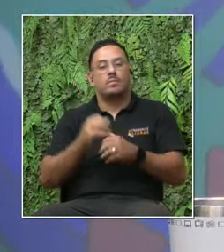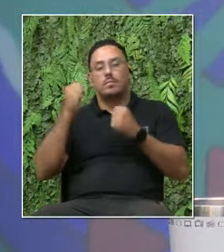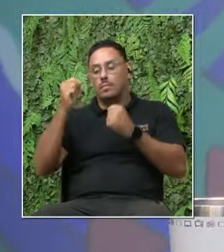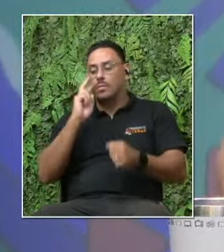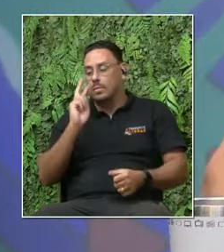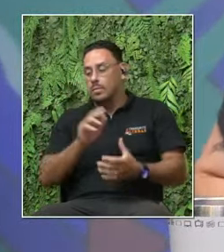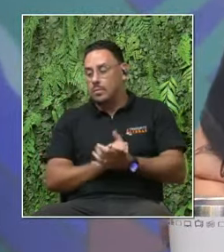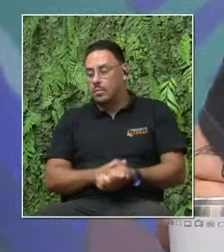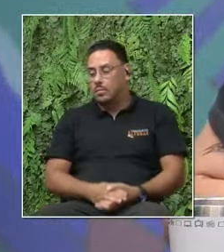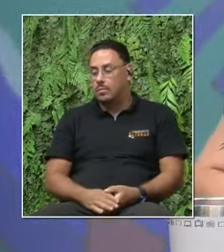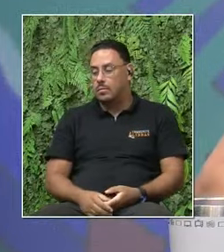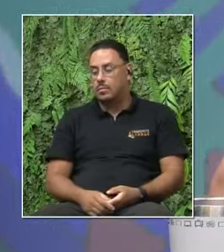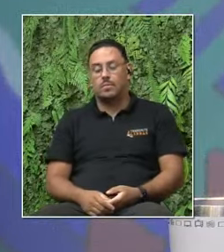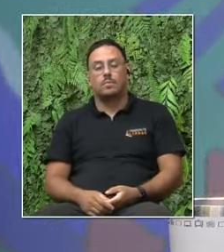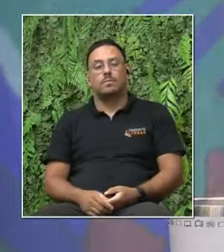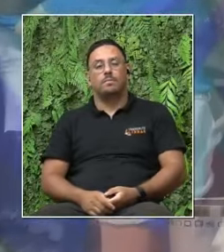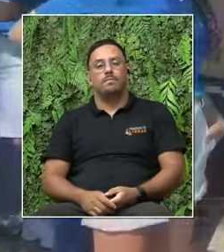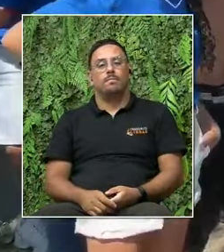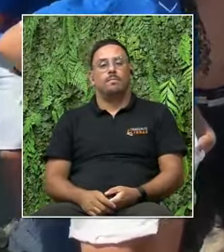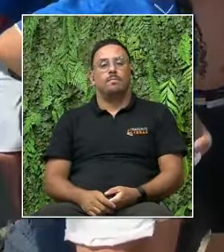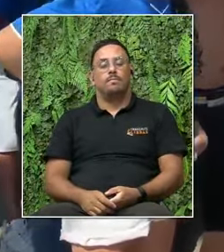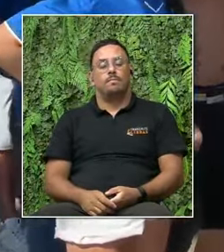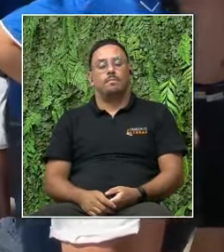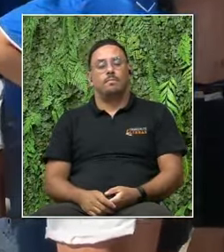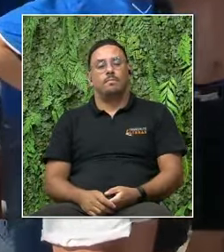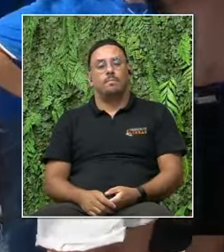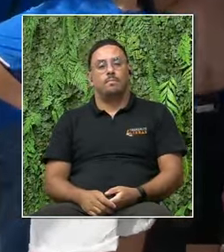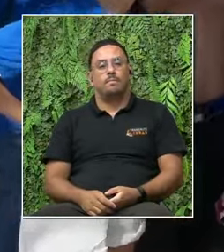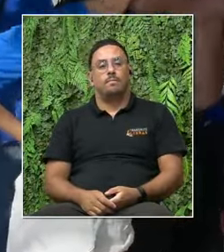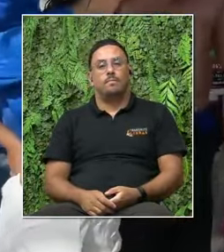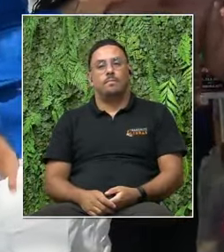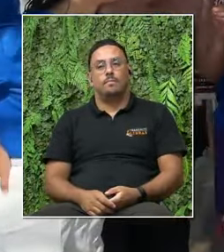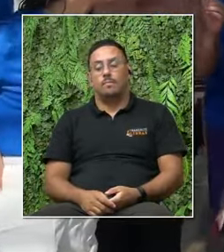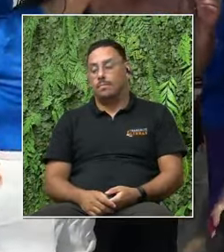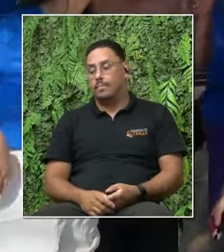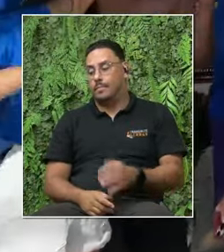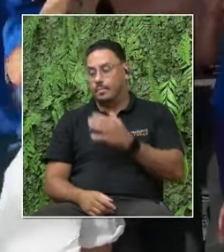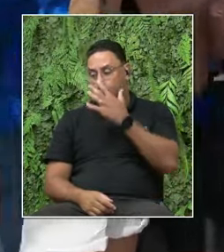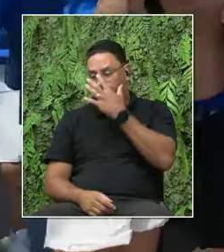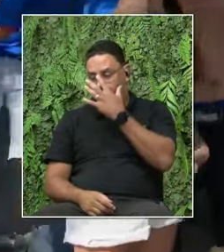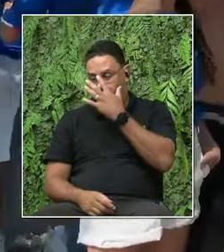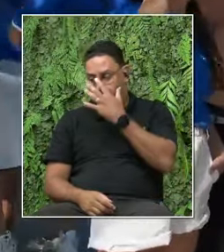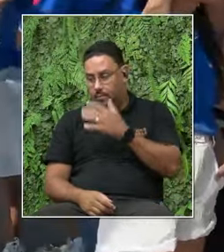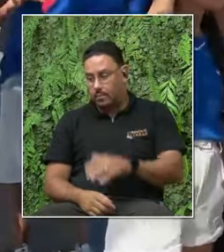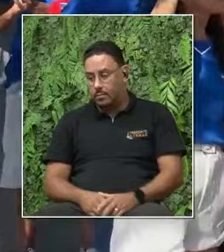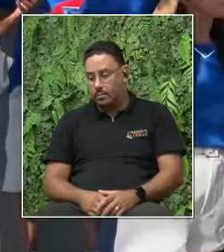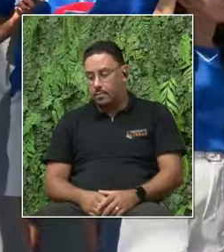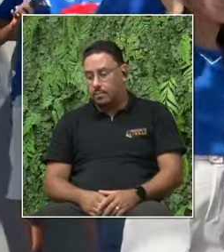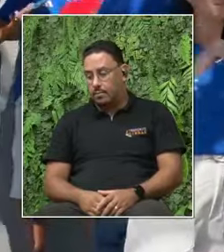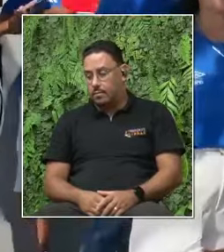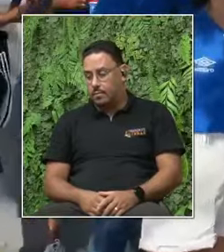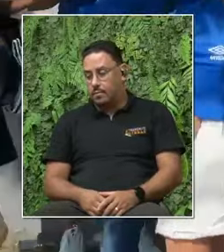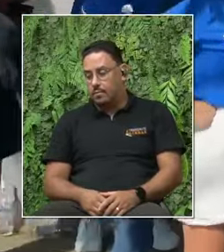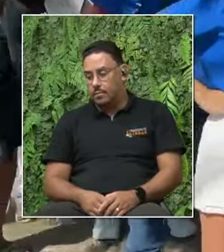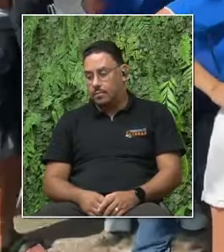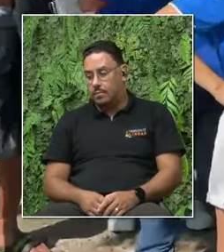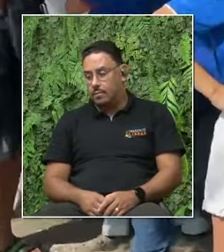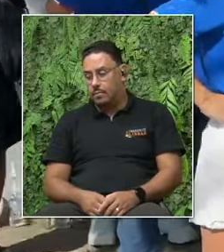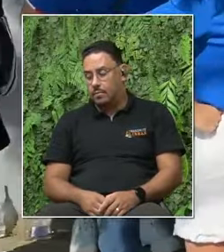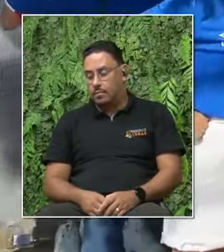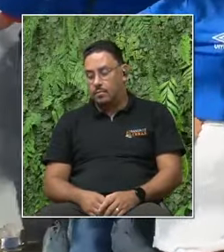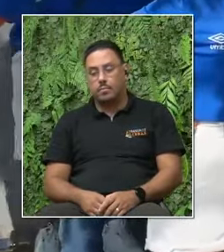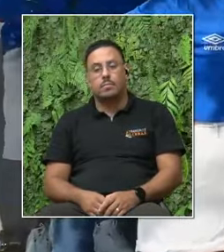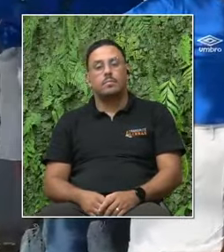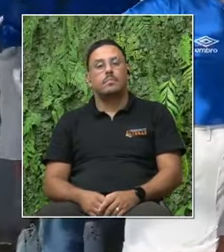Bibico cadê o Bibico da galera rub é um